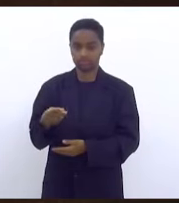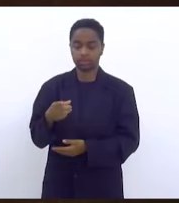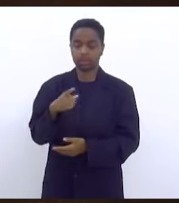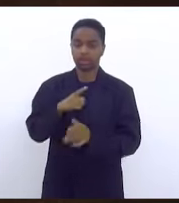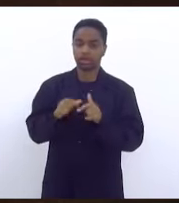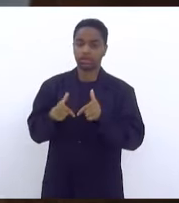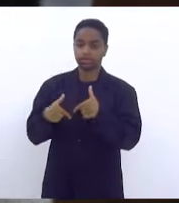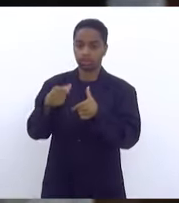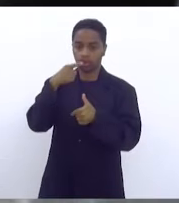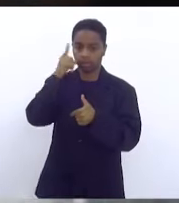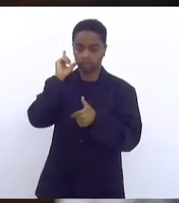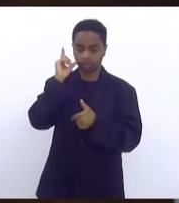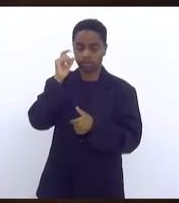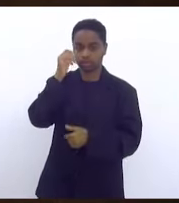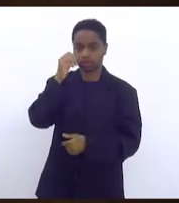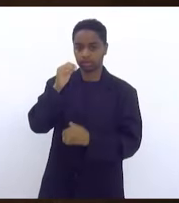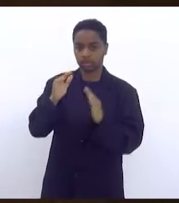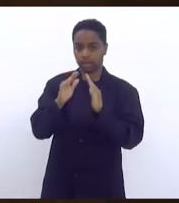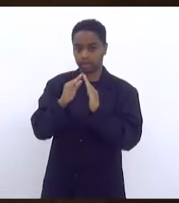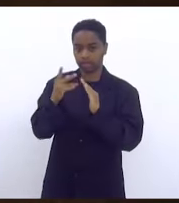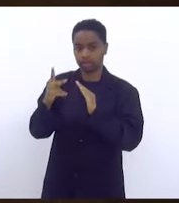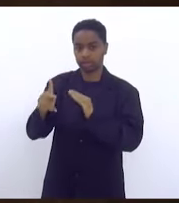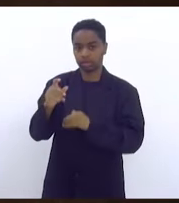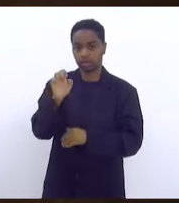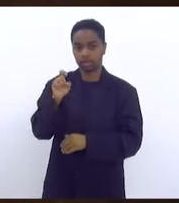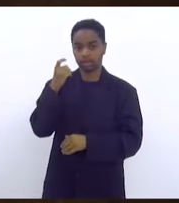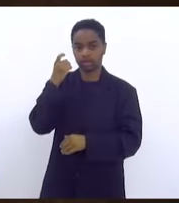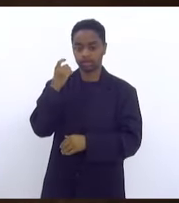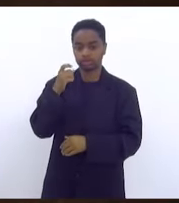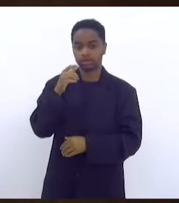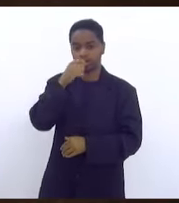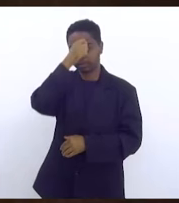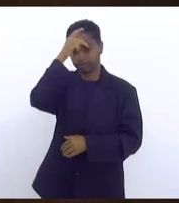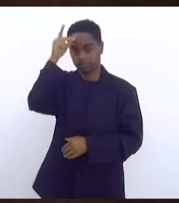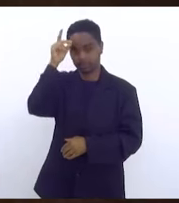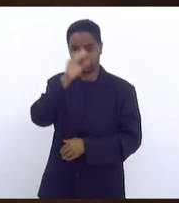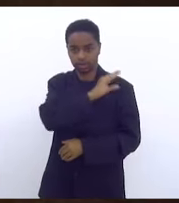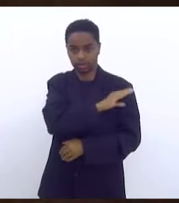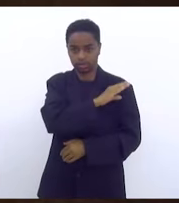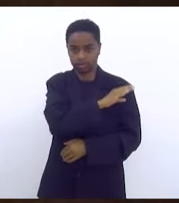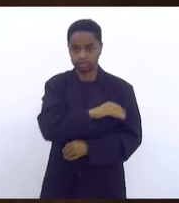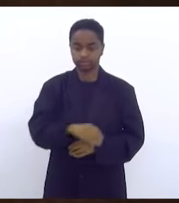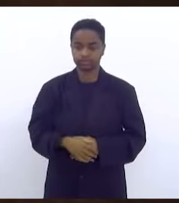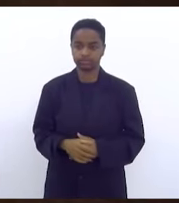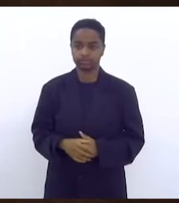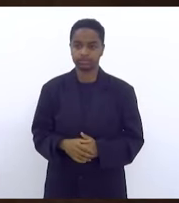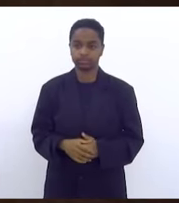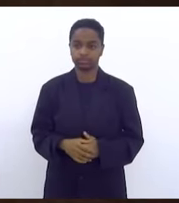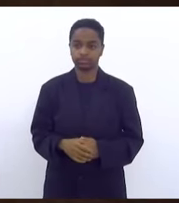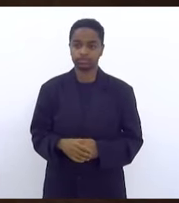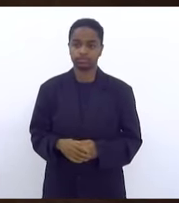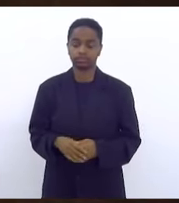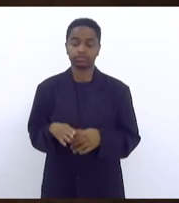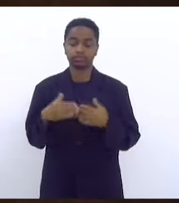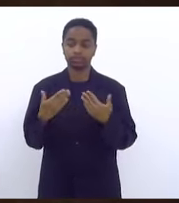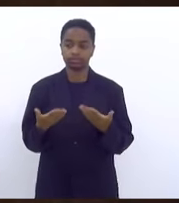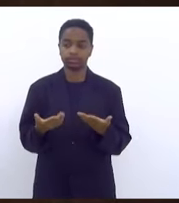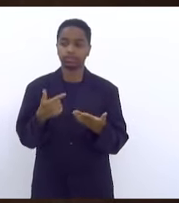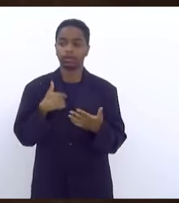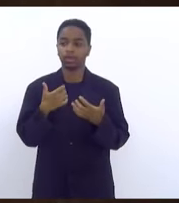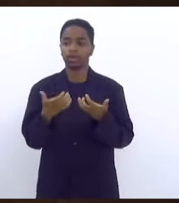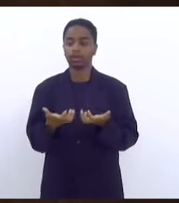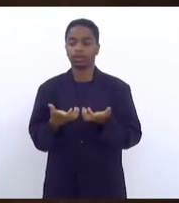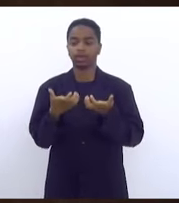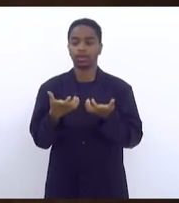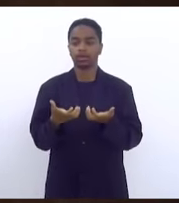ontem, na prefeitura, na casa da ex-prefeita de Campos, deputado Rodrigo Morim. E aí, eu queria, né,